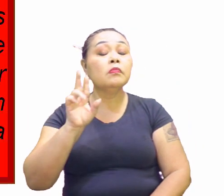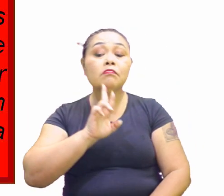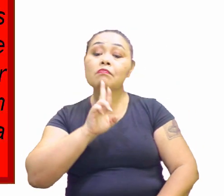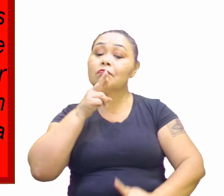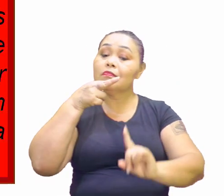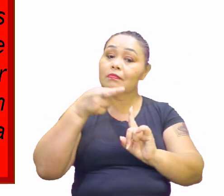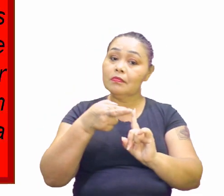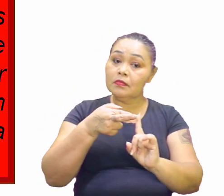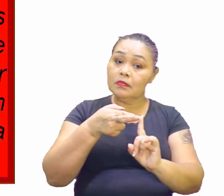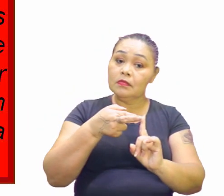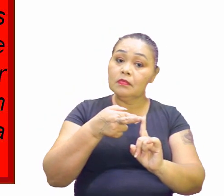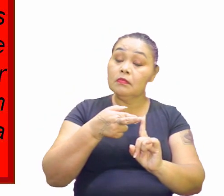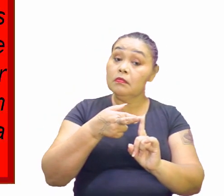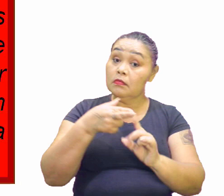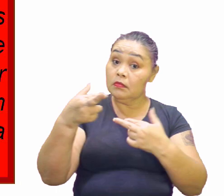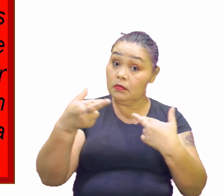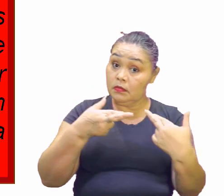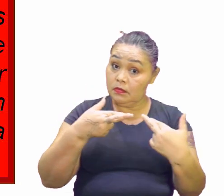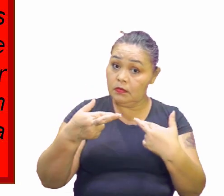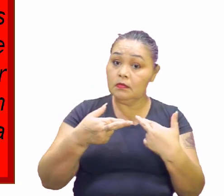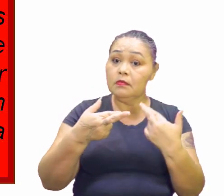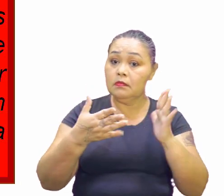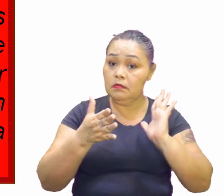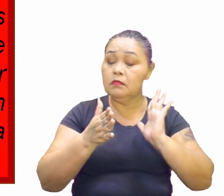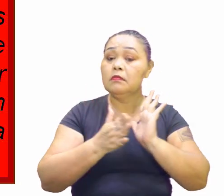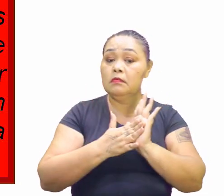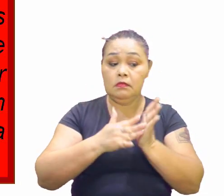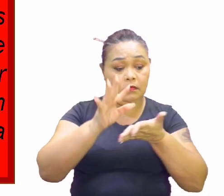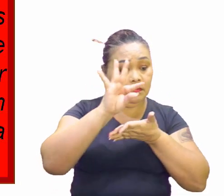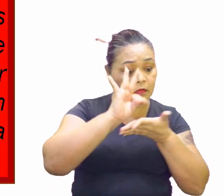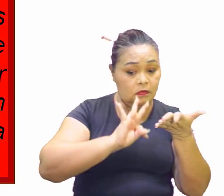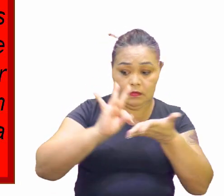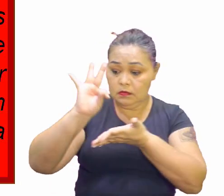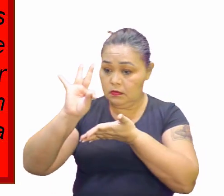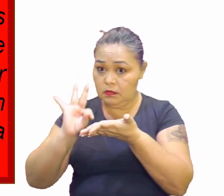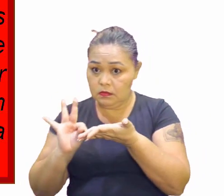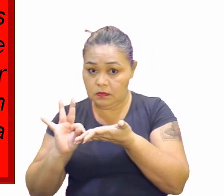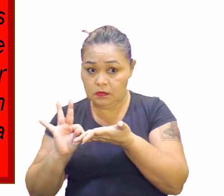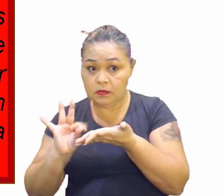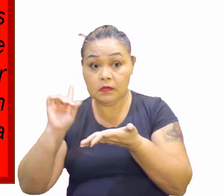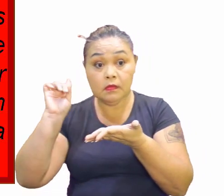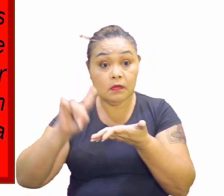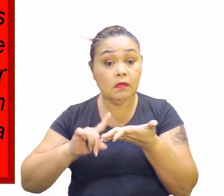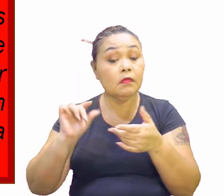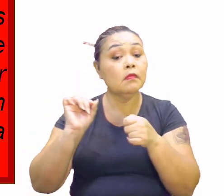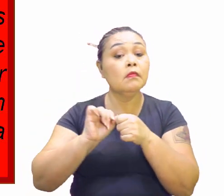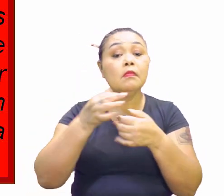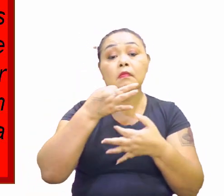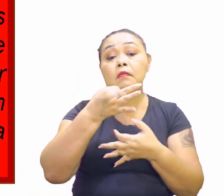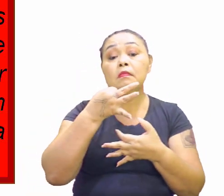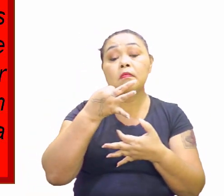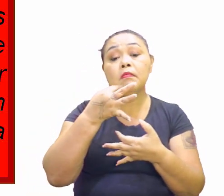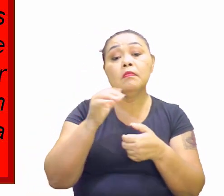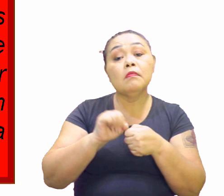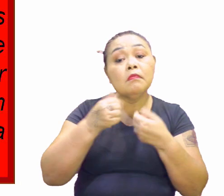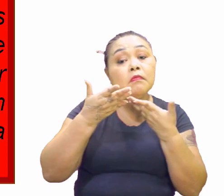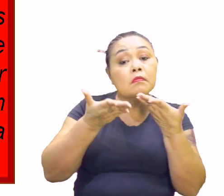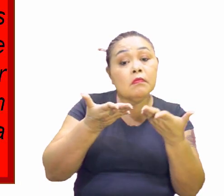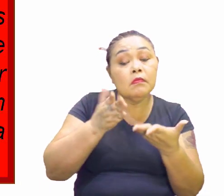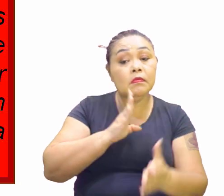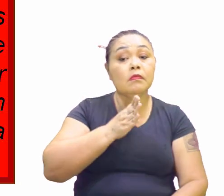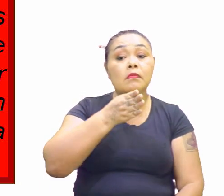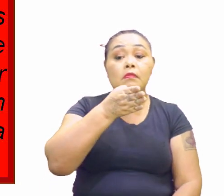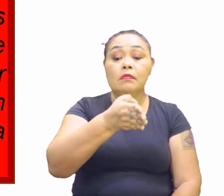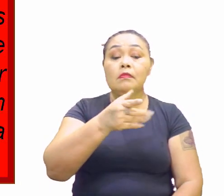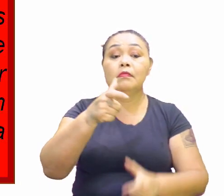Alusão ou referência. Nessa relação aqui, estabelecida entre textos, é feita uma sugestão ou